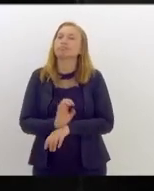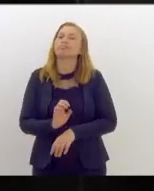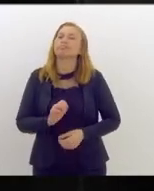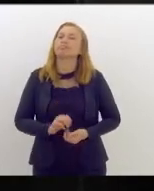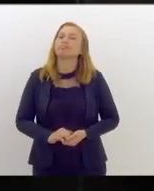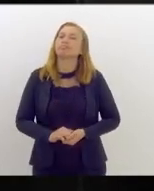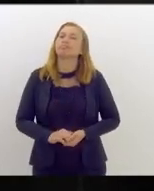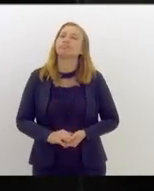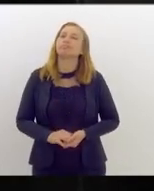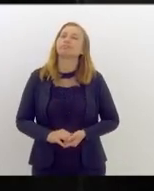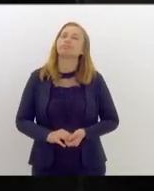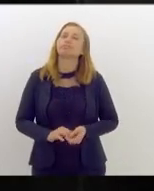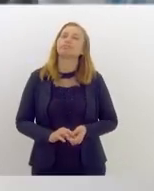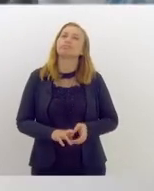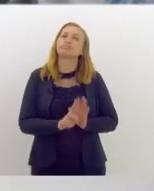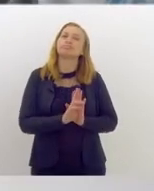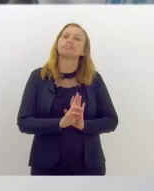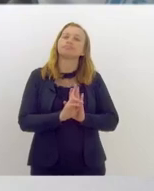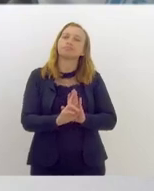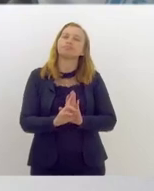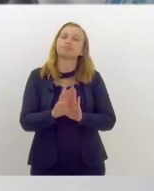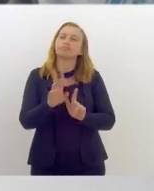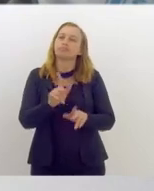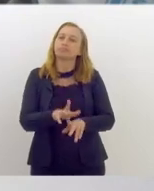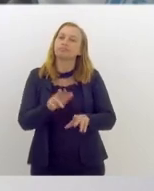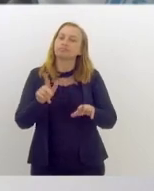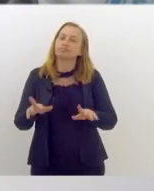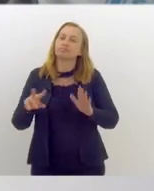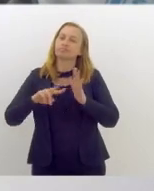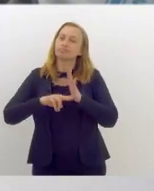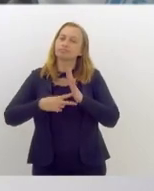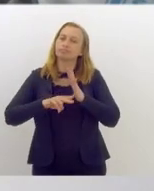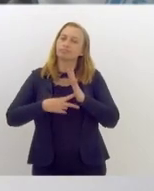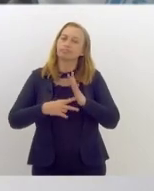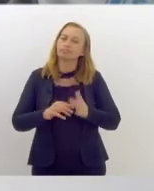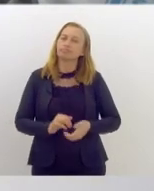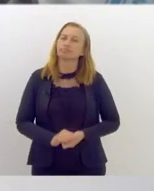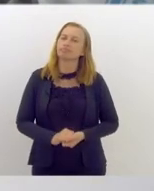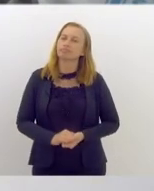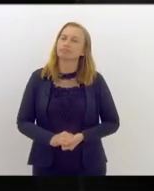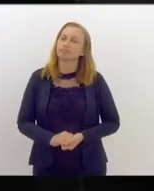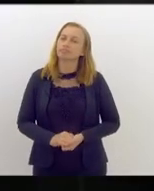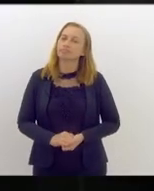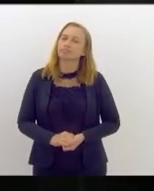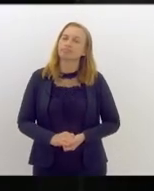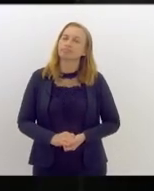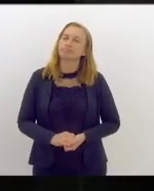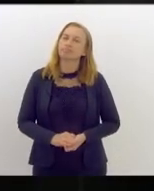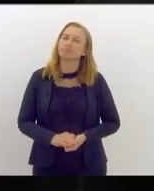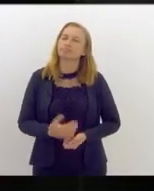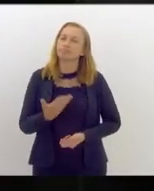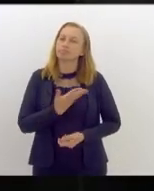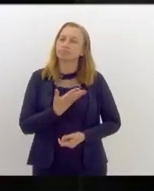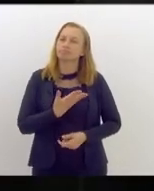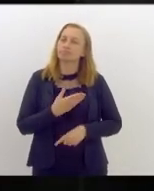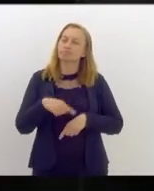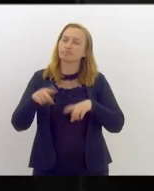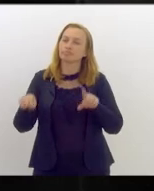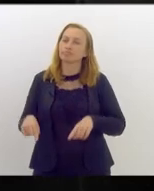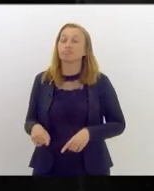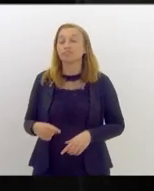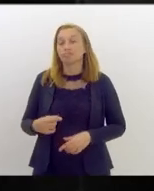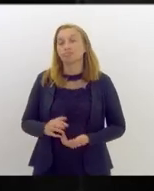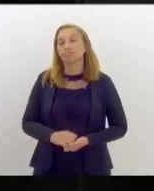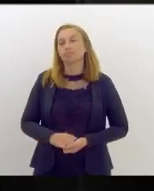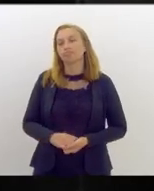as representações de diferentes sindicatos da categoria de categoria de serviço público estadual meus colegas servidores olha pessoal